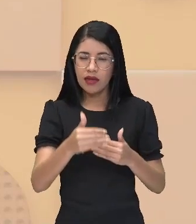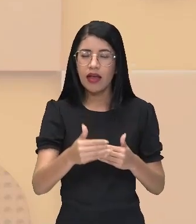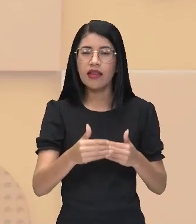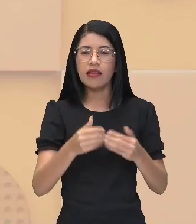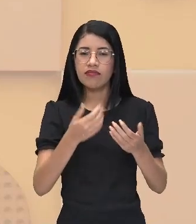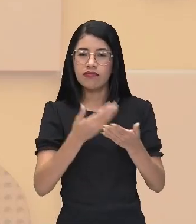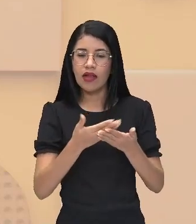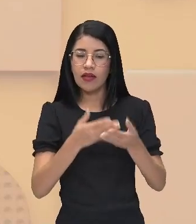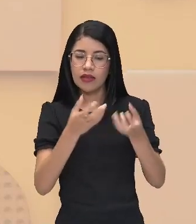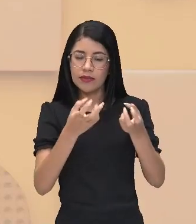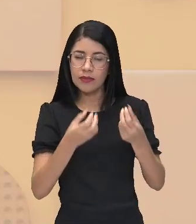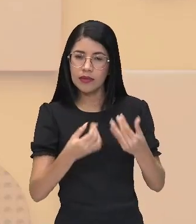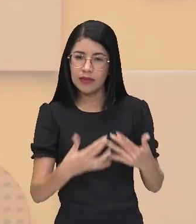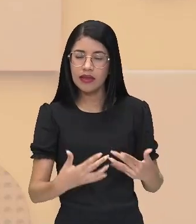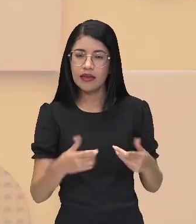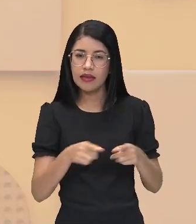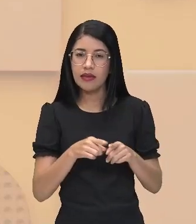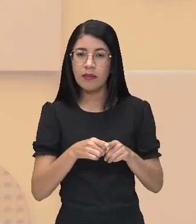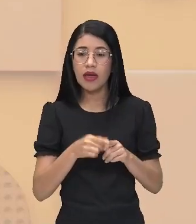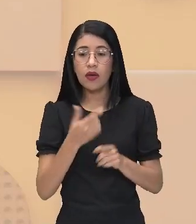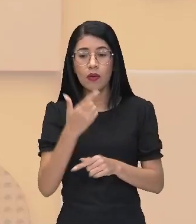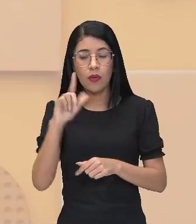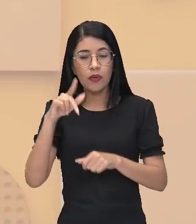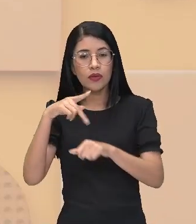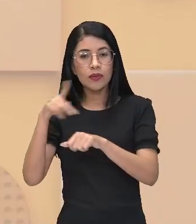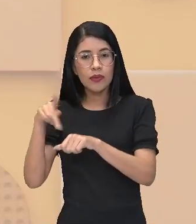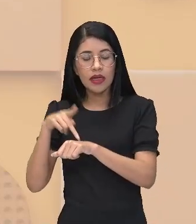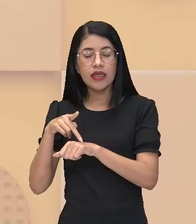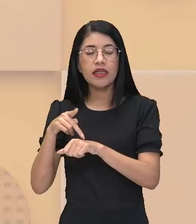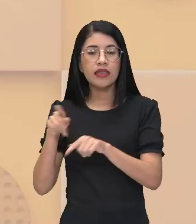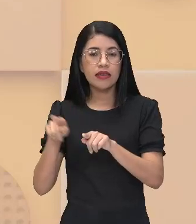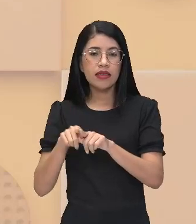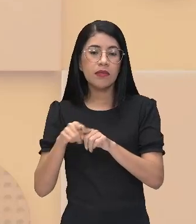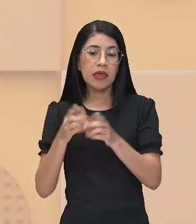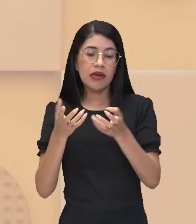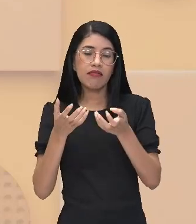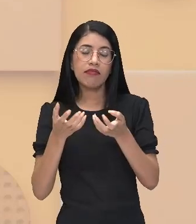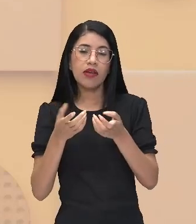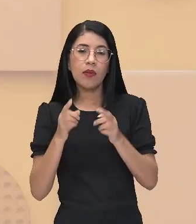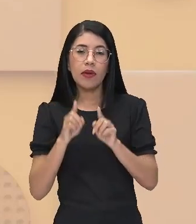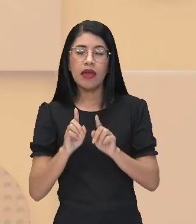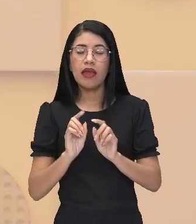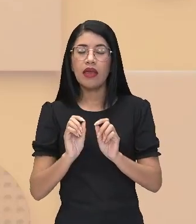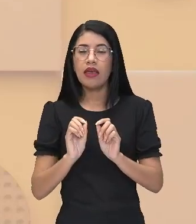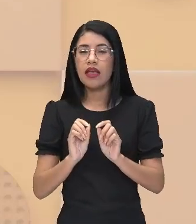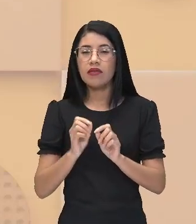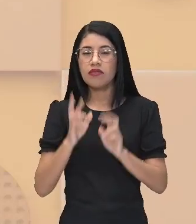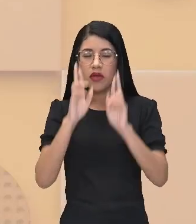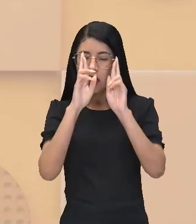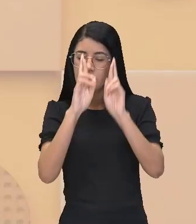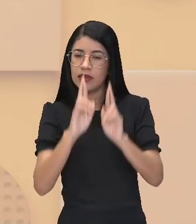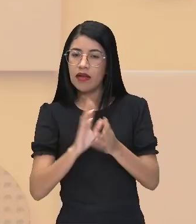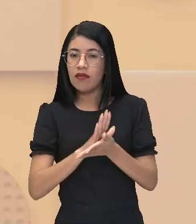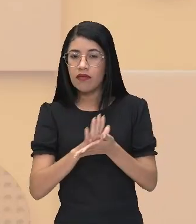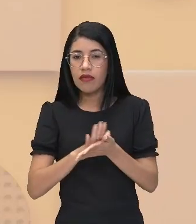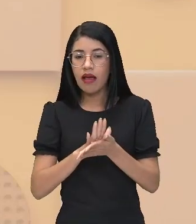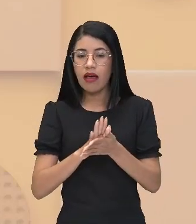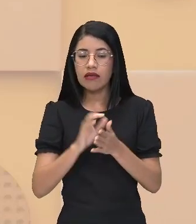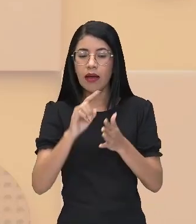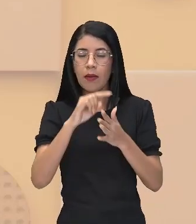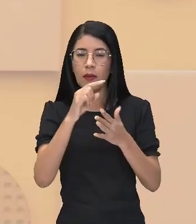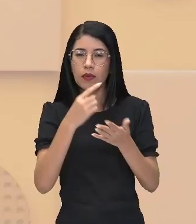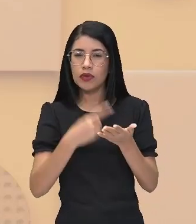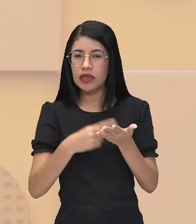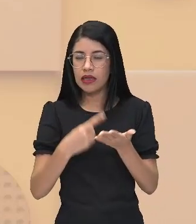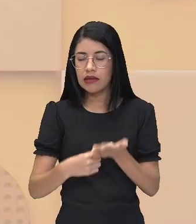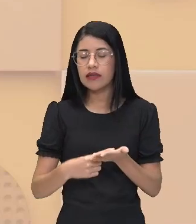ser bastante cobiçada por outras nações estrangeiras que não vão respeitar os limites estabelecidos por alguns tratados que vamos já